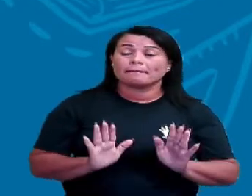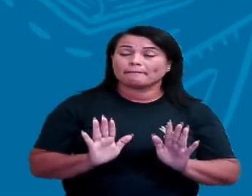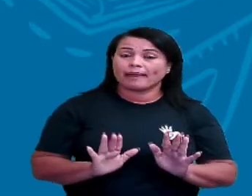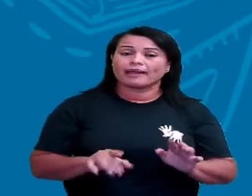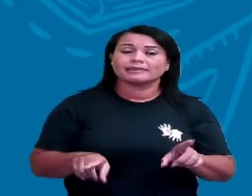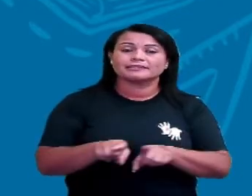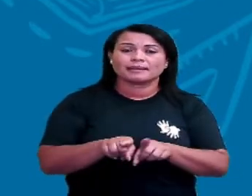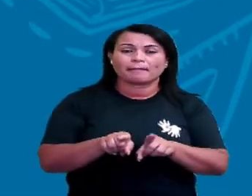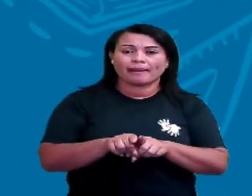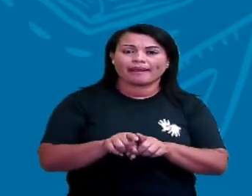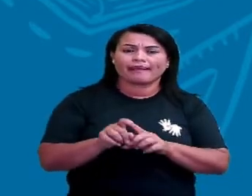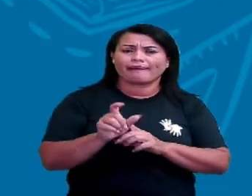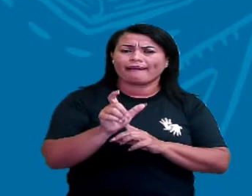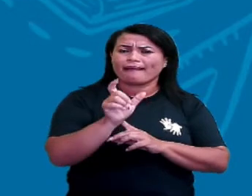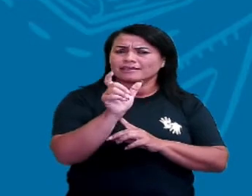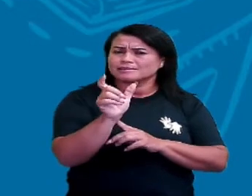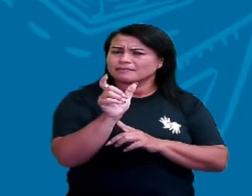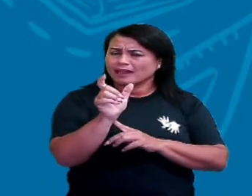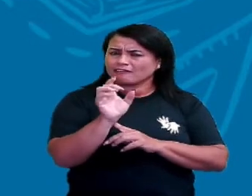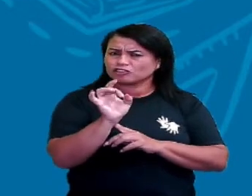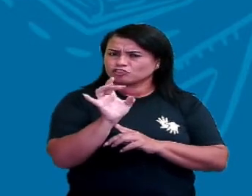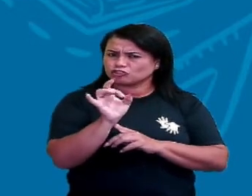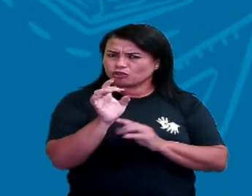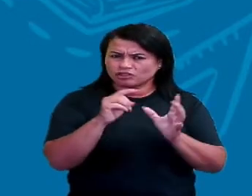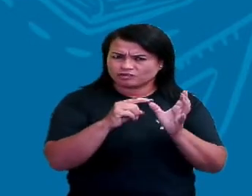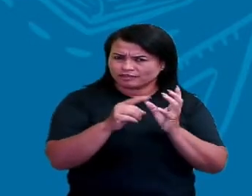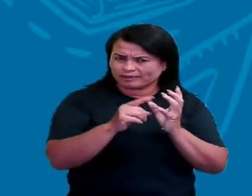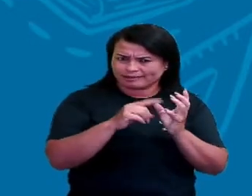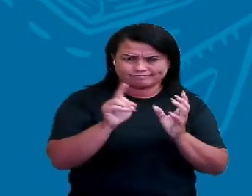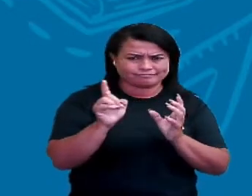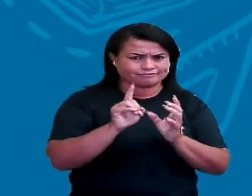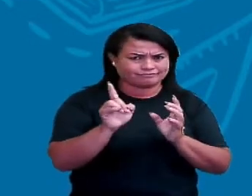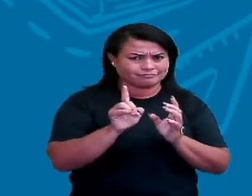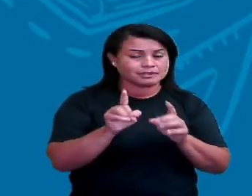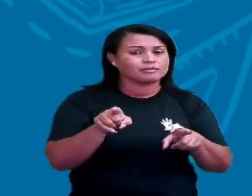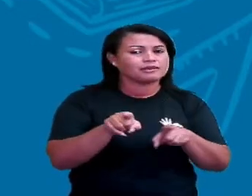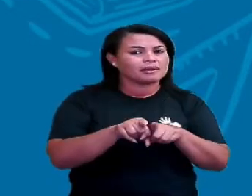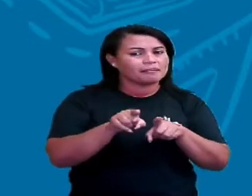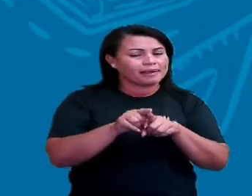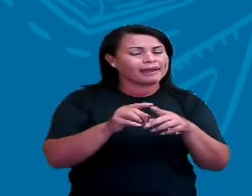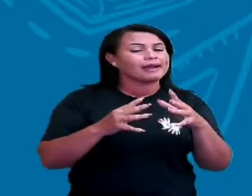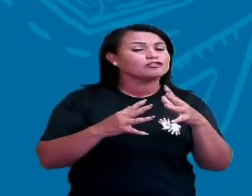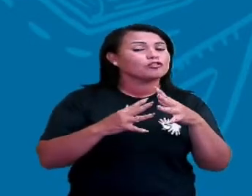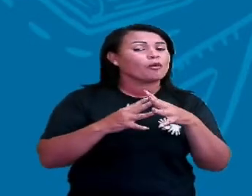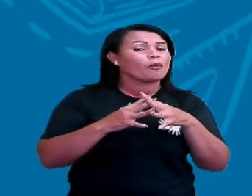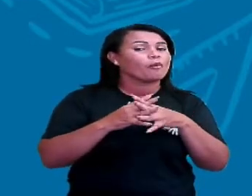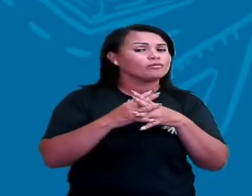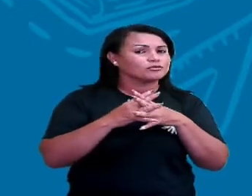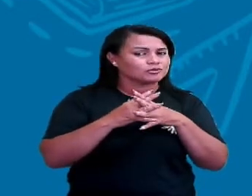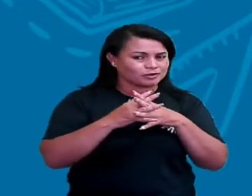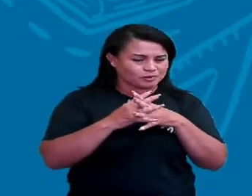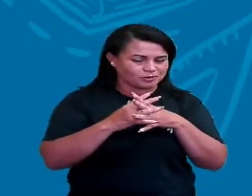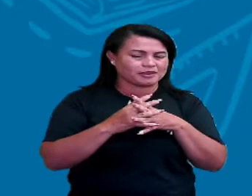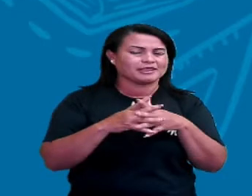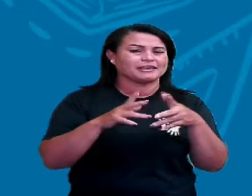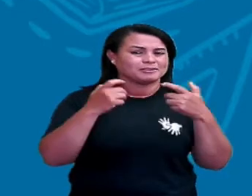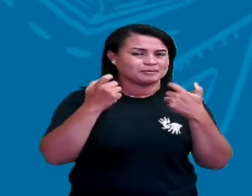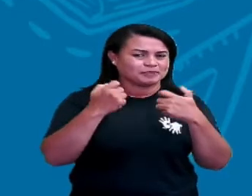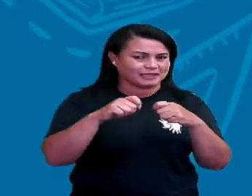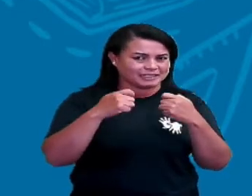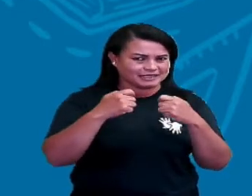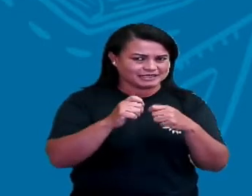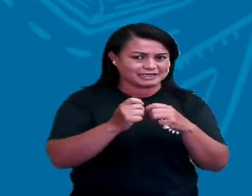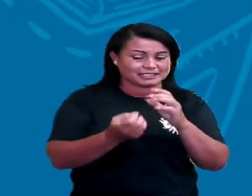Mas as palavras não são formadas só de vogais, não. As consoantes também formam